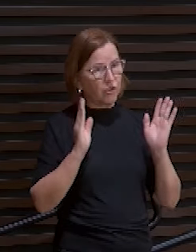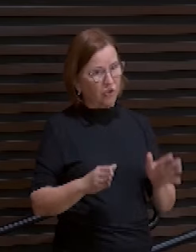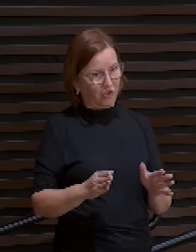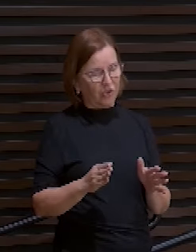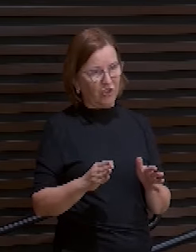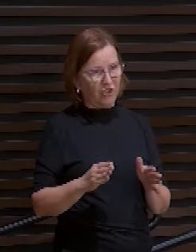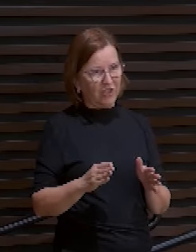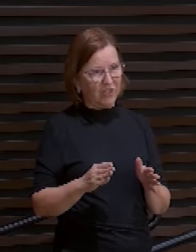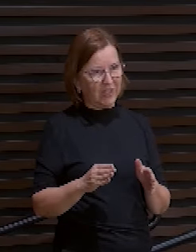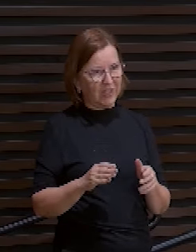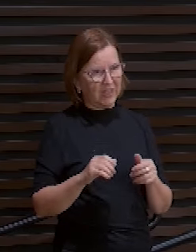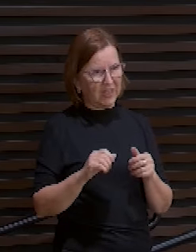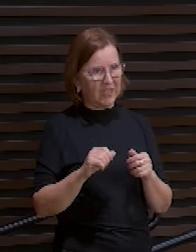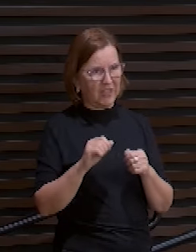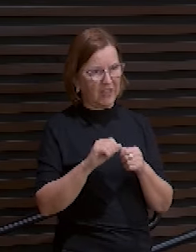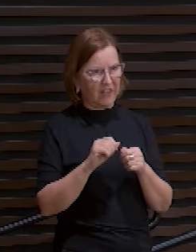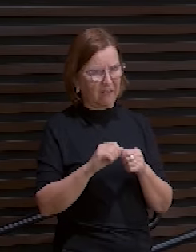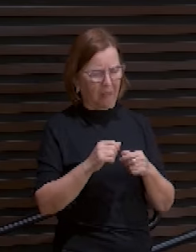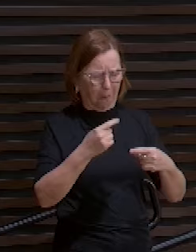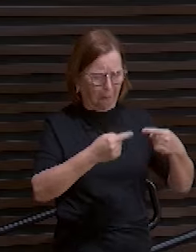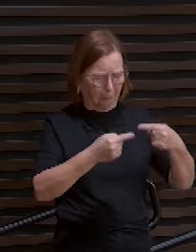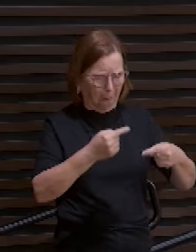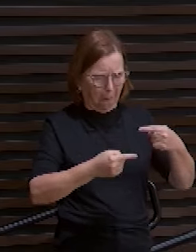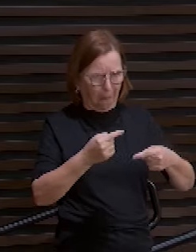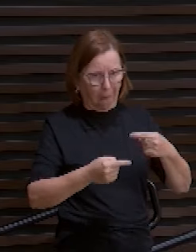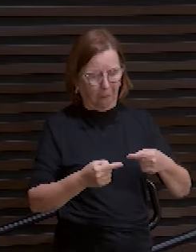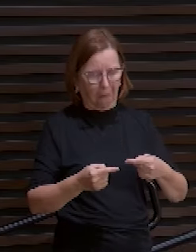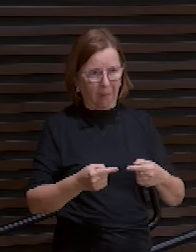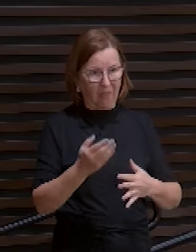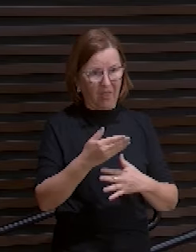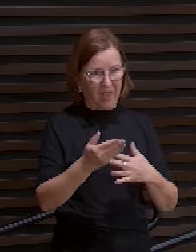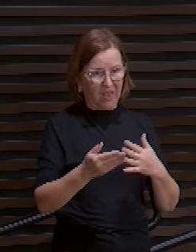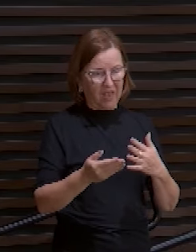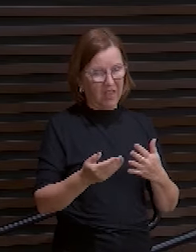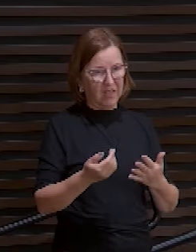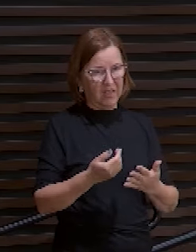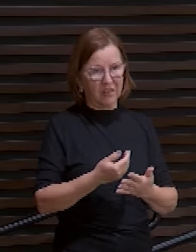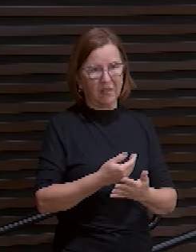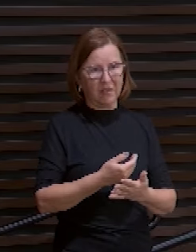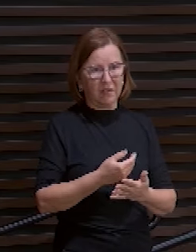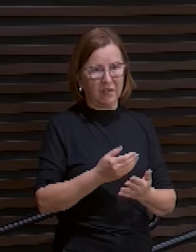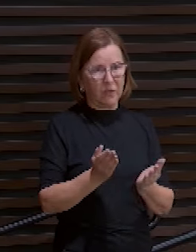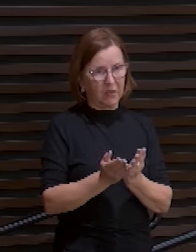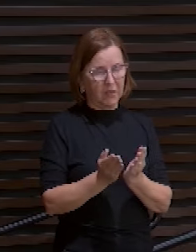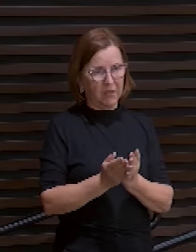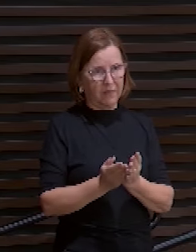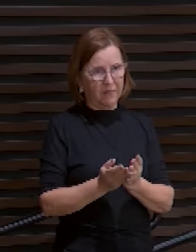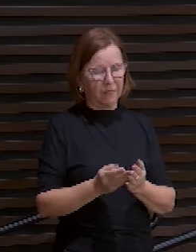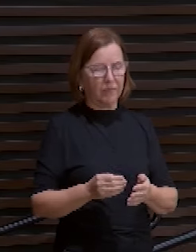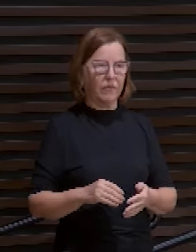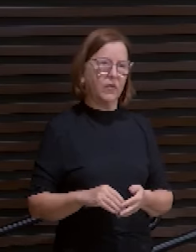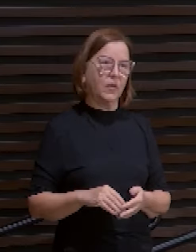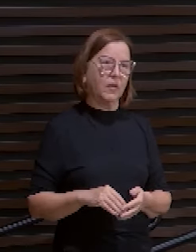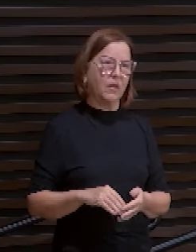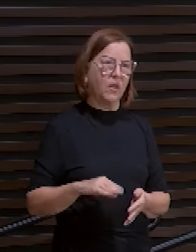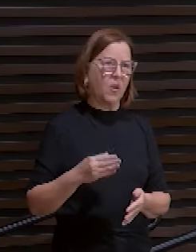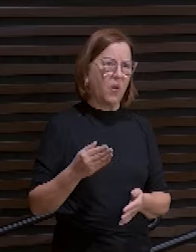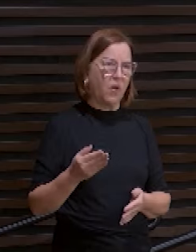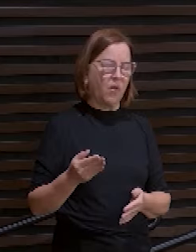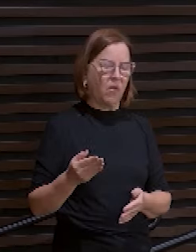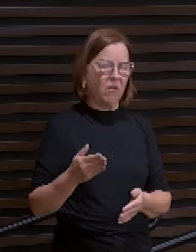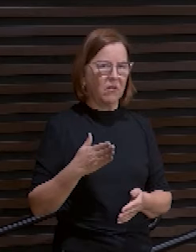da igreja quantas vezes eu tenho criado disputas no seio da igreja ou no meu